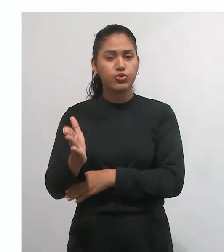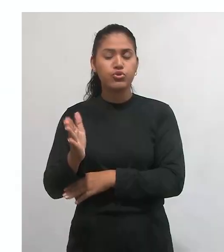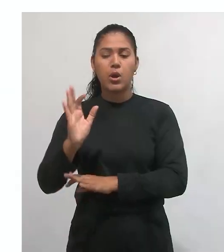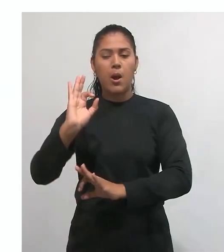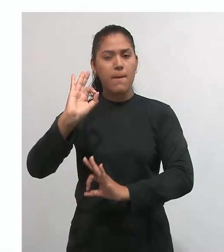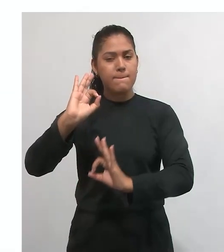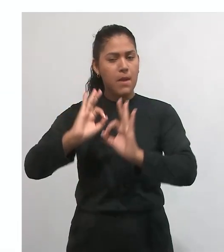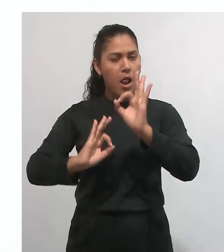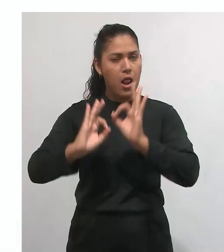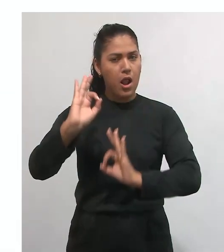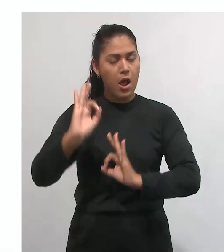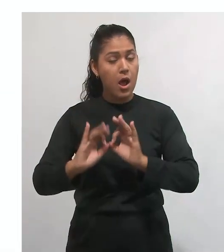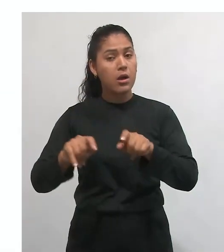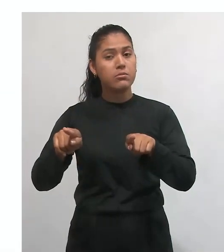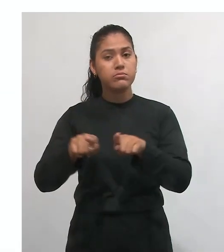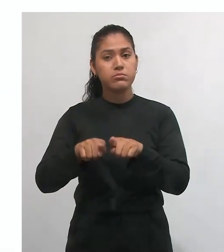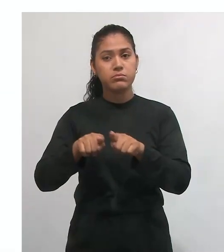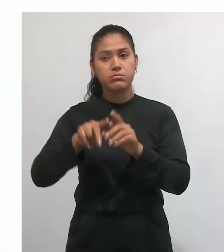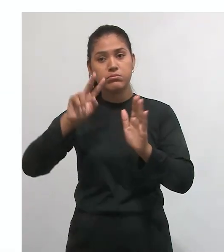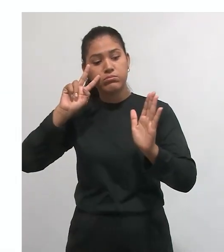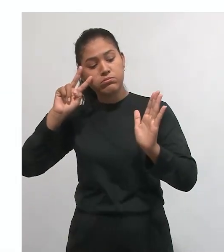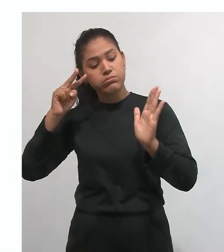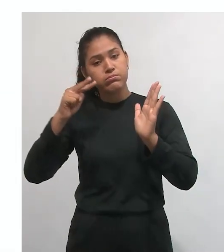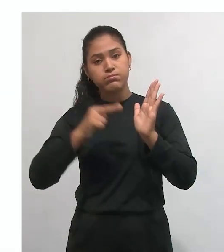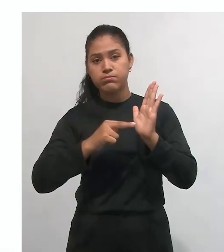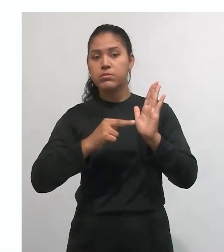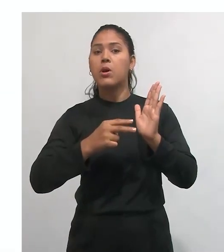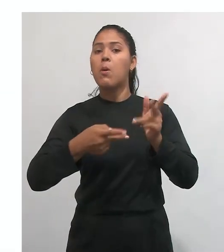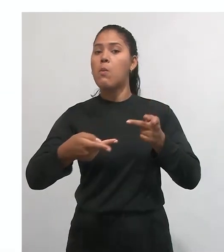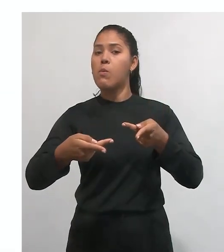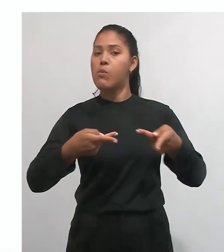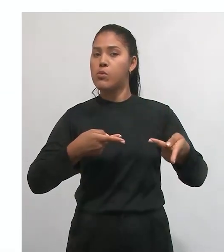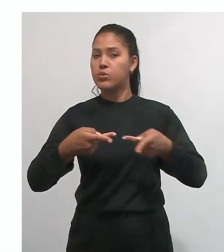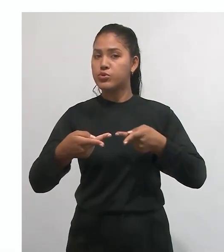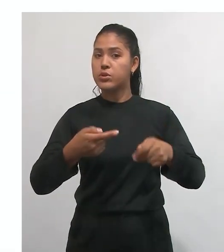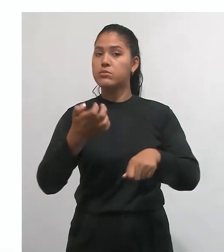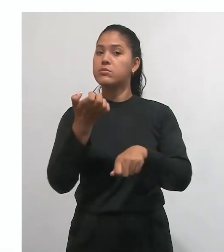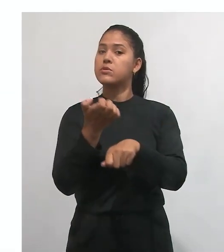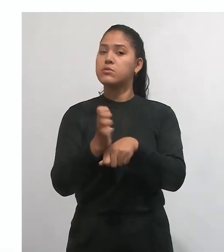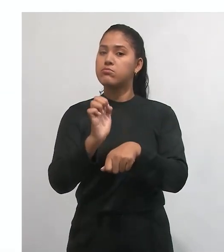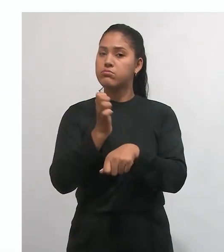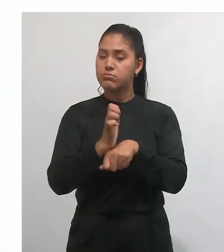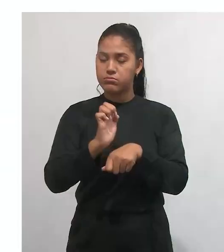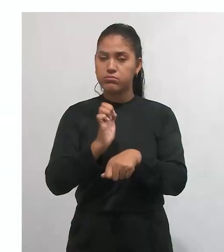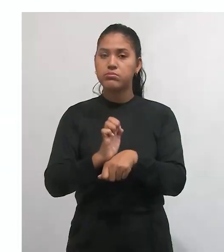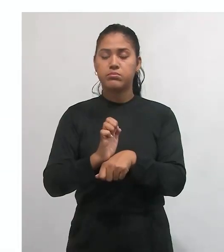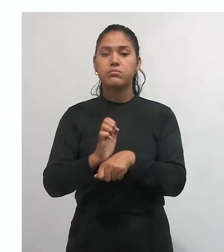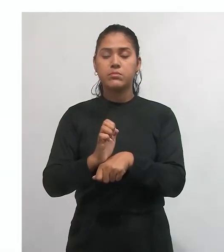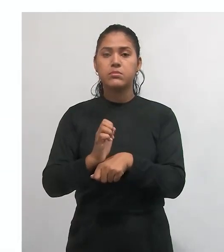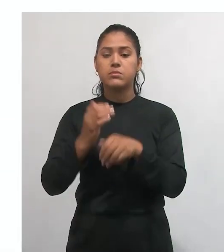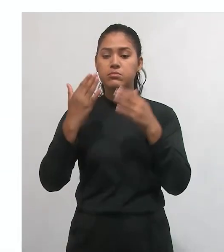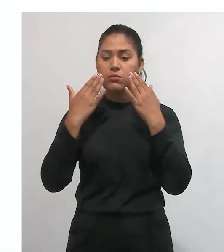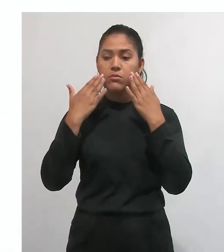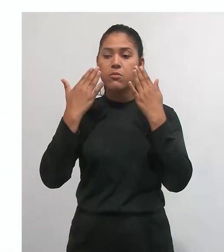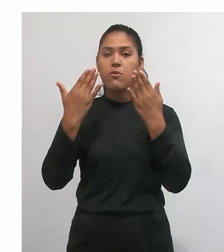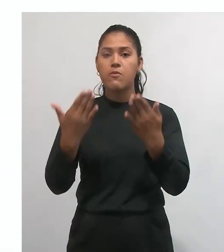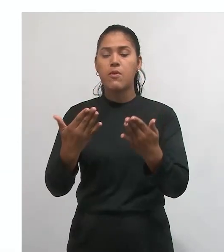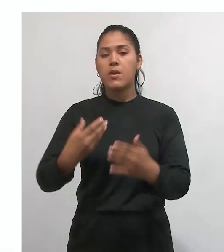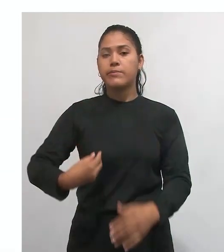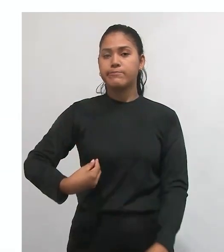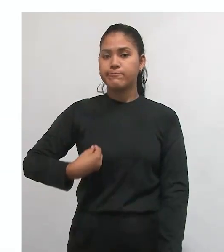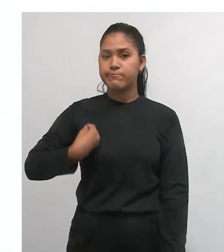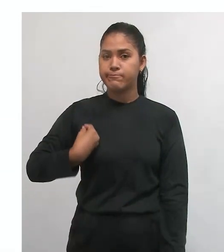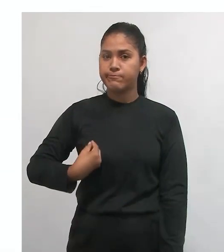estar elaborando e observando as demandas desse mundo do campo de estágio diante de uma realidade que